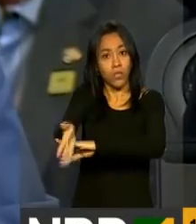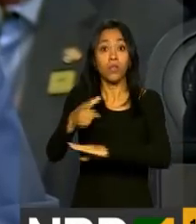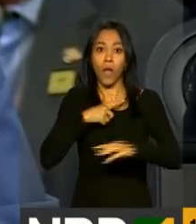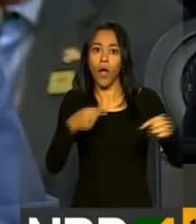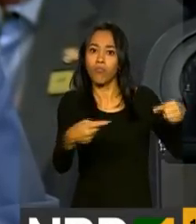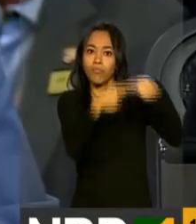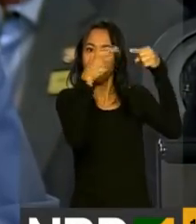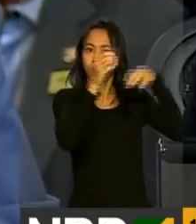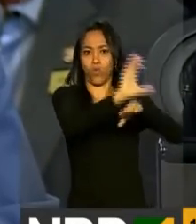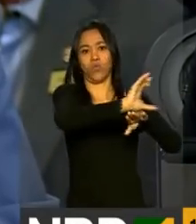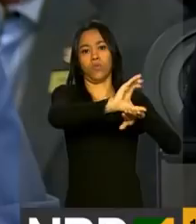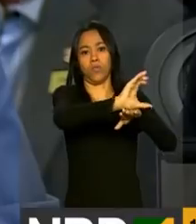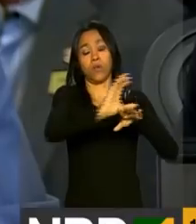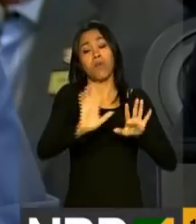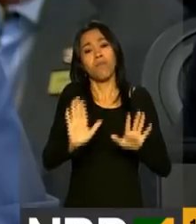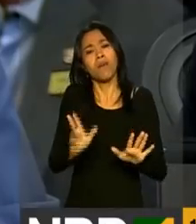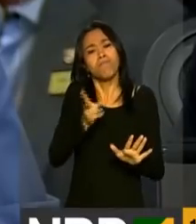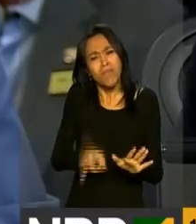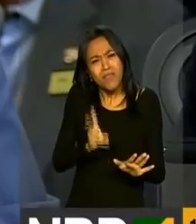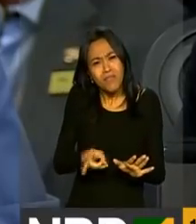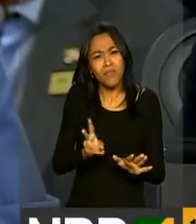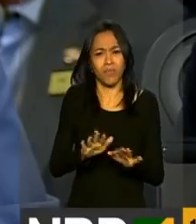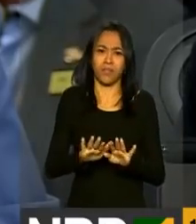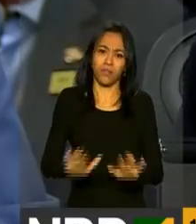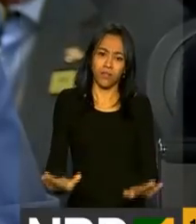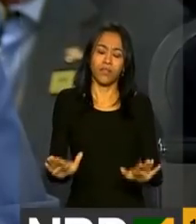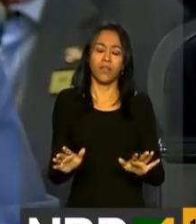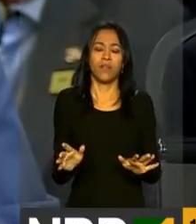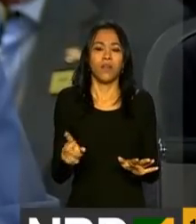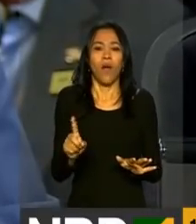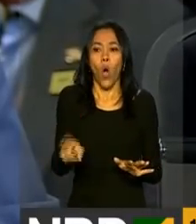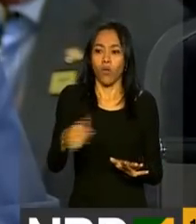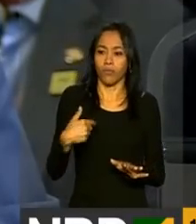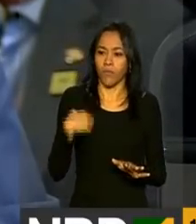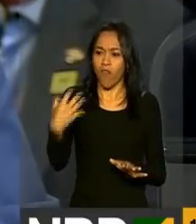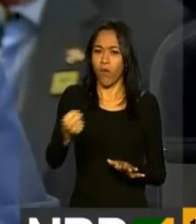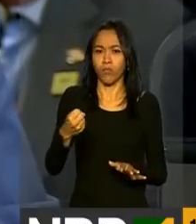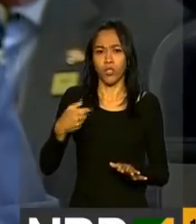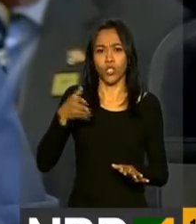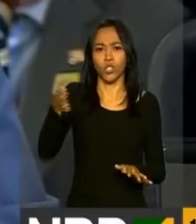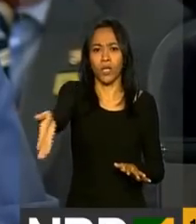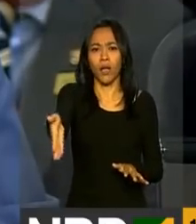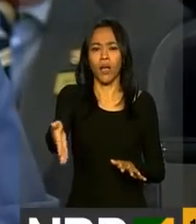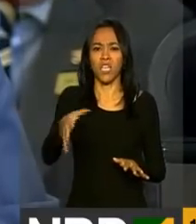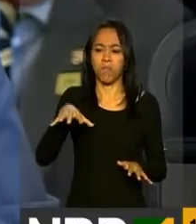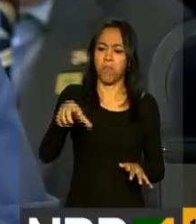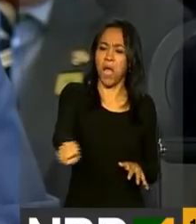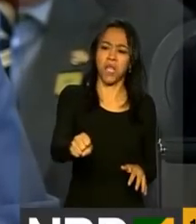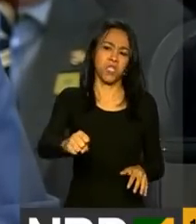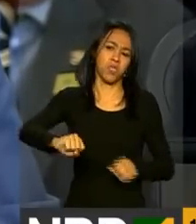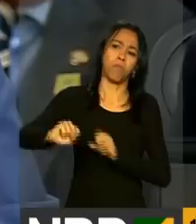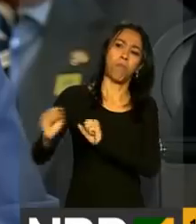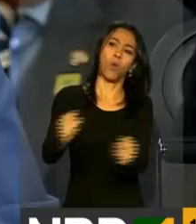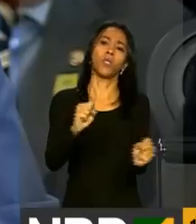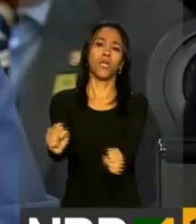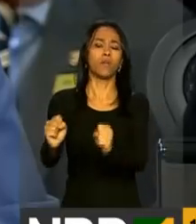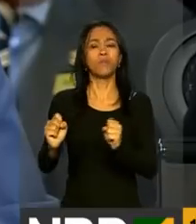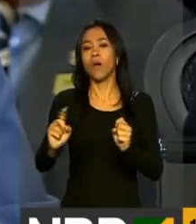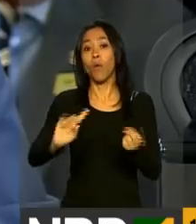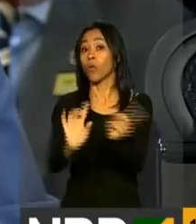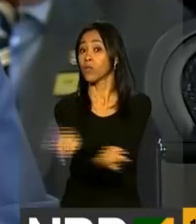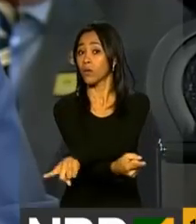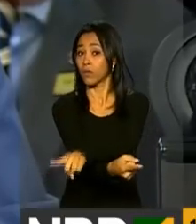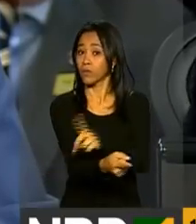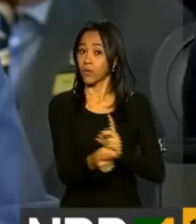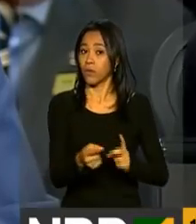mas mesmo assim a intervenção não foi do tipo olha vamos chegar lá e vamos tomar conta do poder ao contrário o que